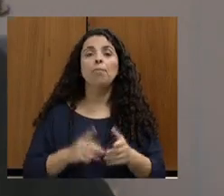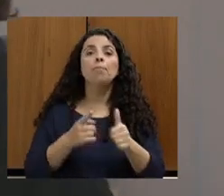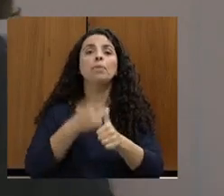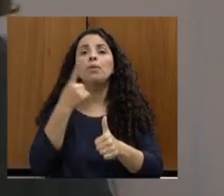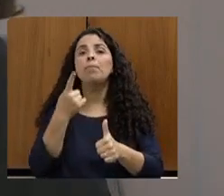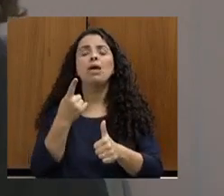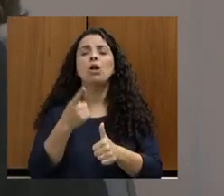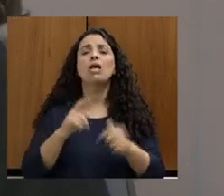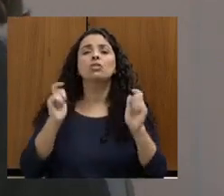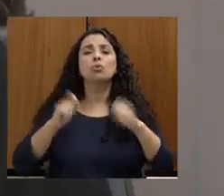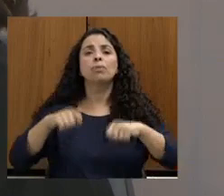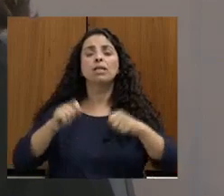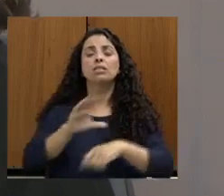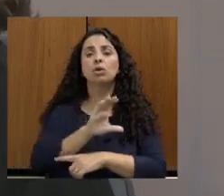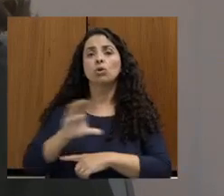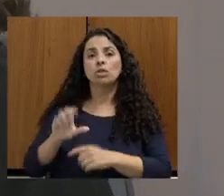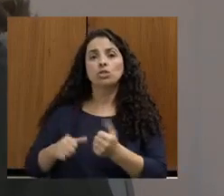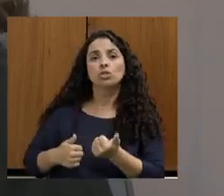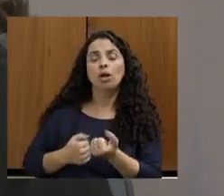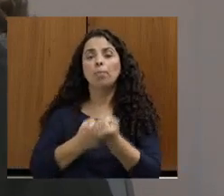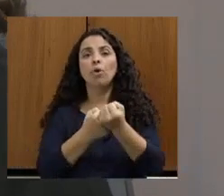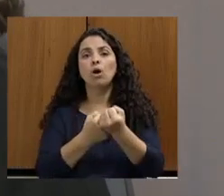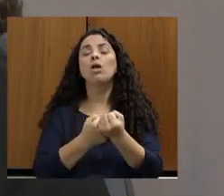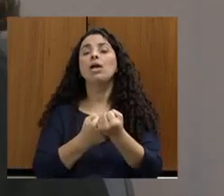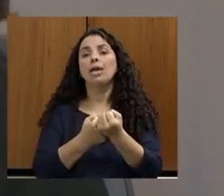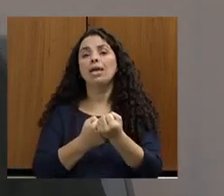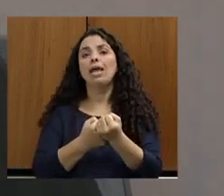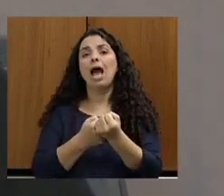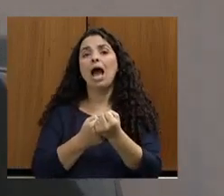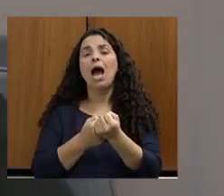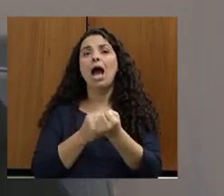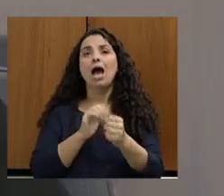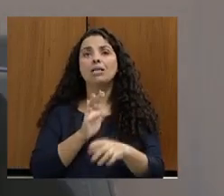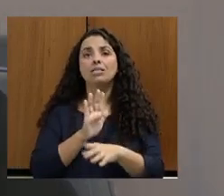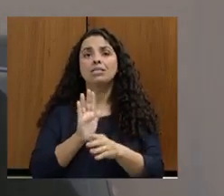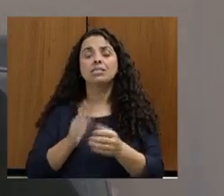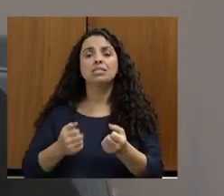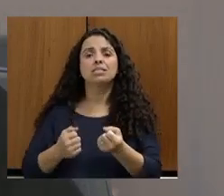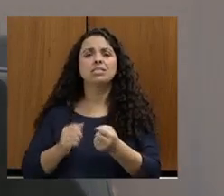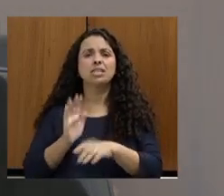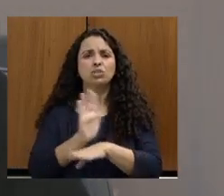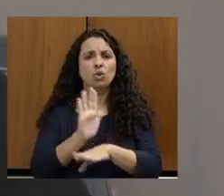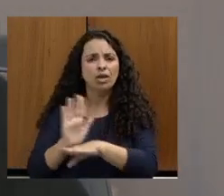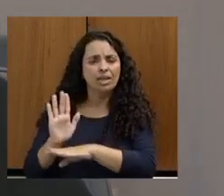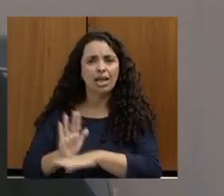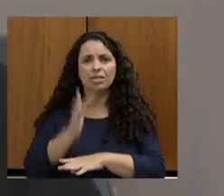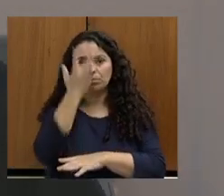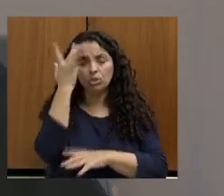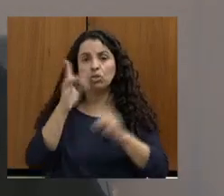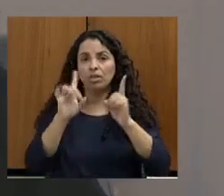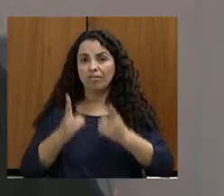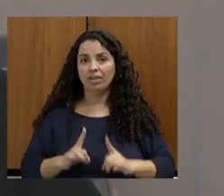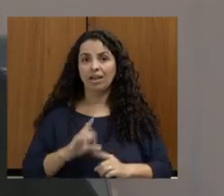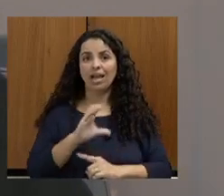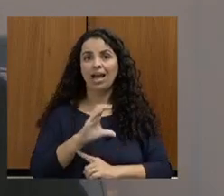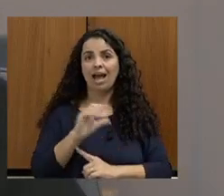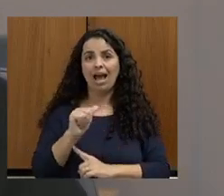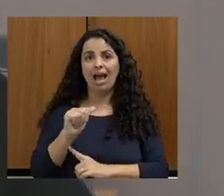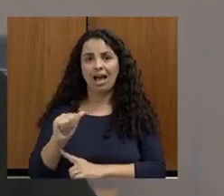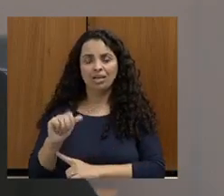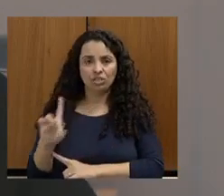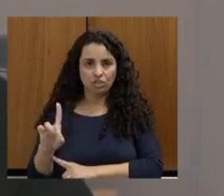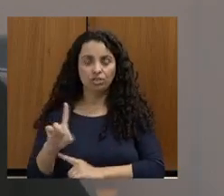de Apoio e Assessoria às Pessoas com Deficiência, a CAAD. A CAAD trabalha com o planejamento,